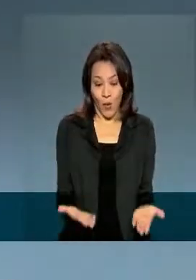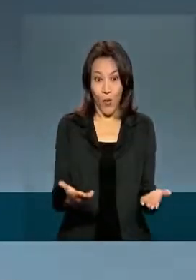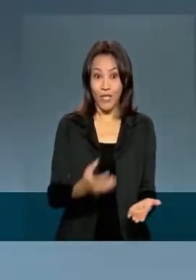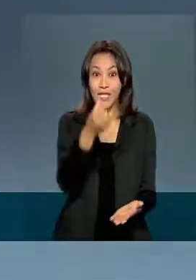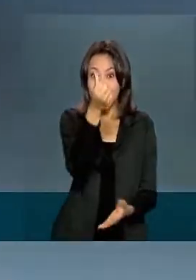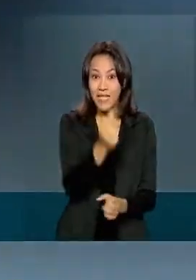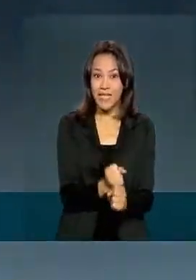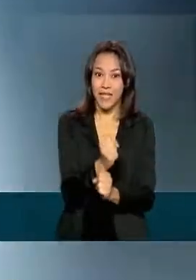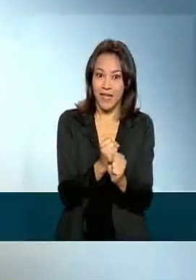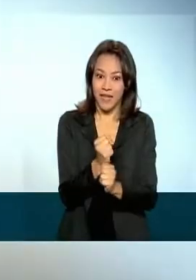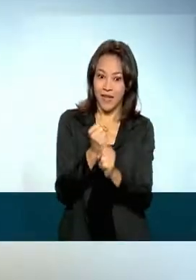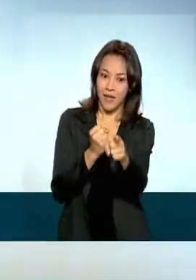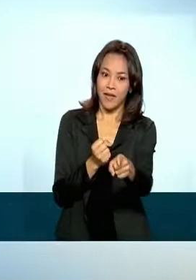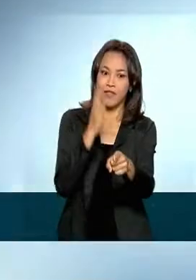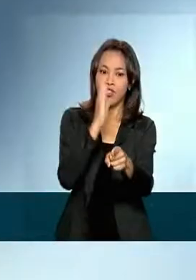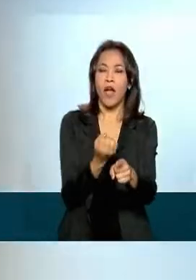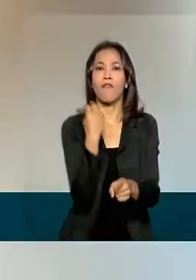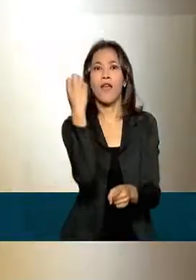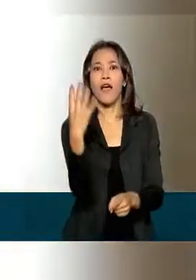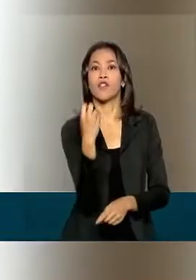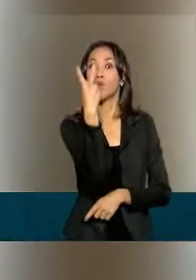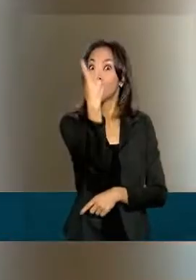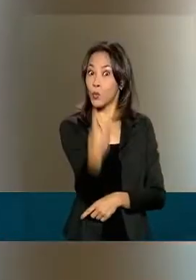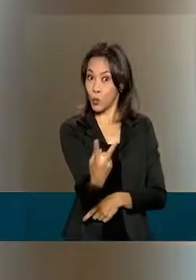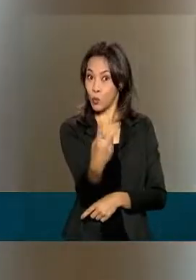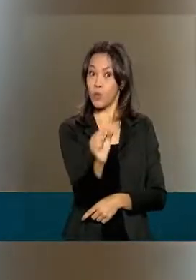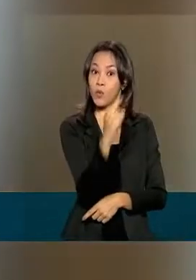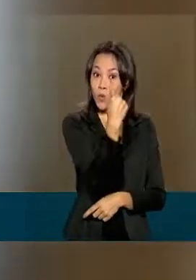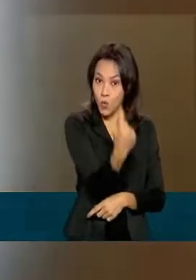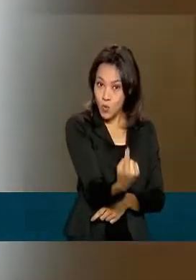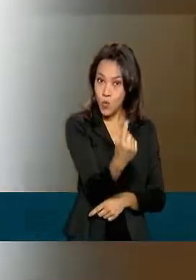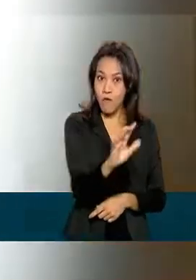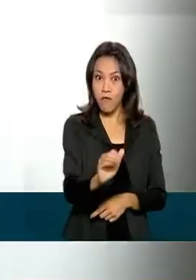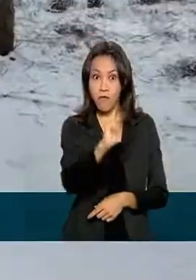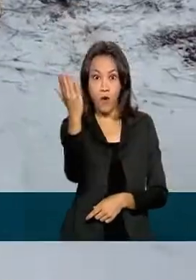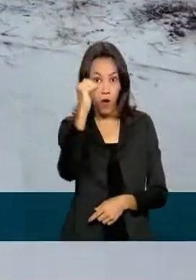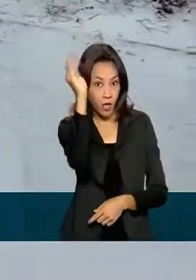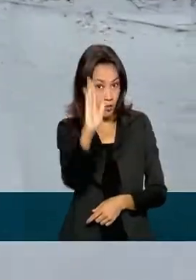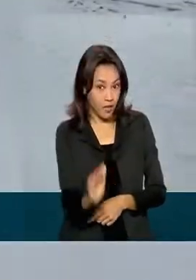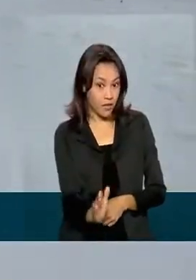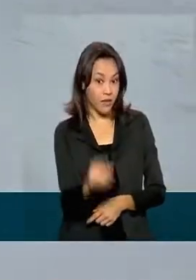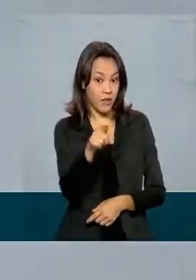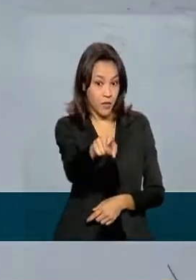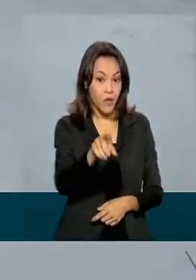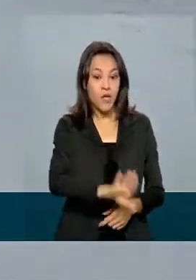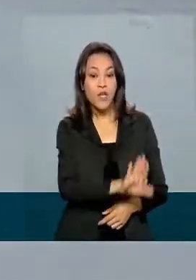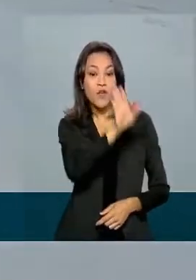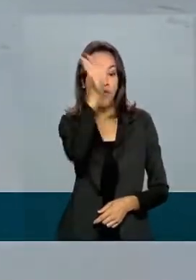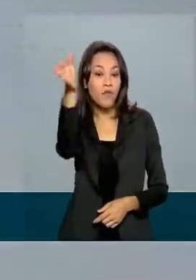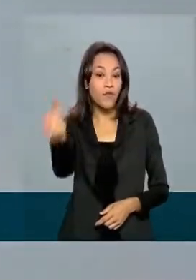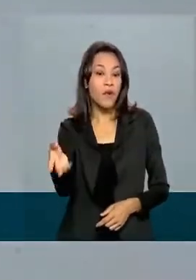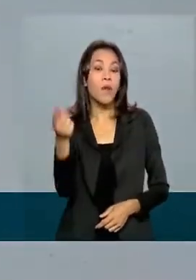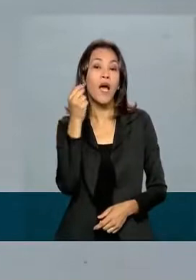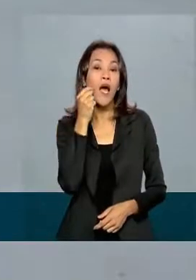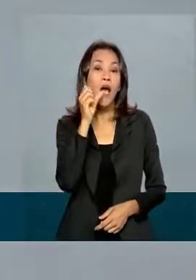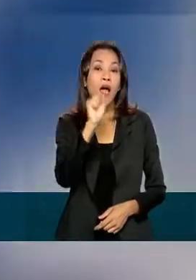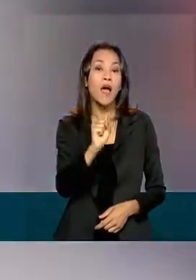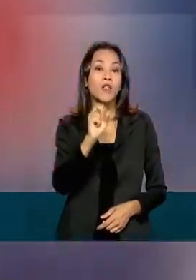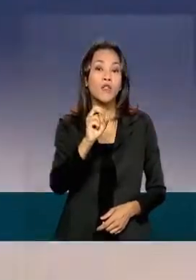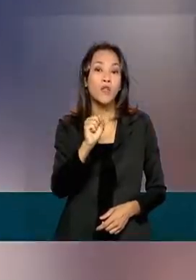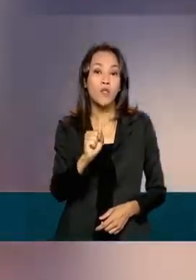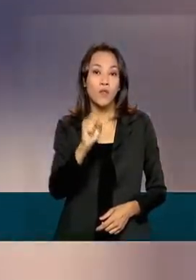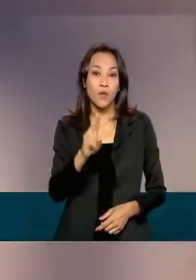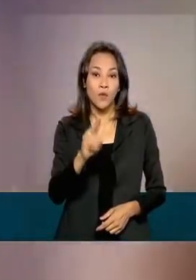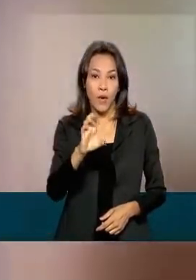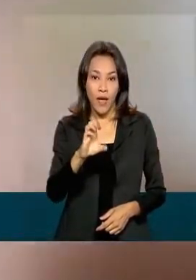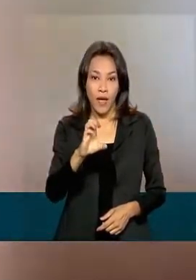quê? Você for fazer viagens internacionais com o seu cão ou gato, é exigido o certificado emitido